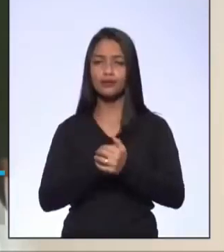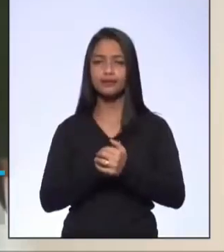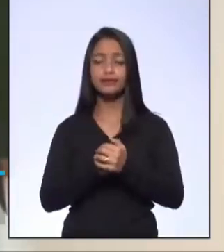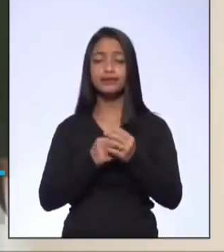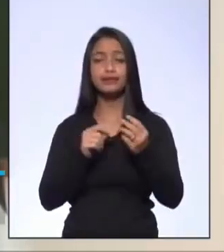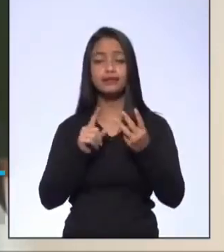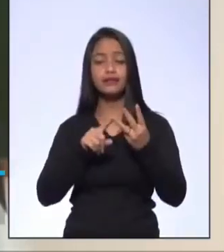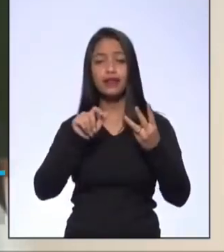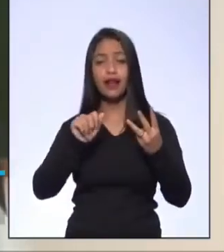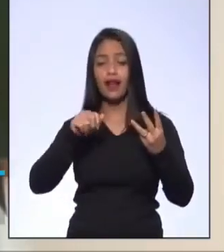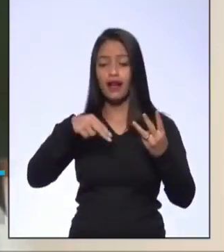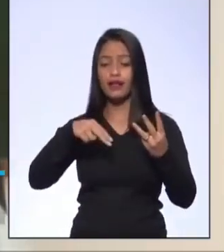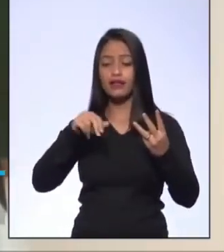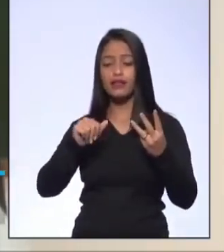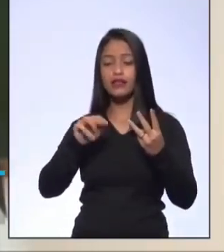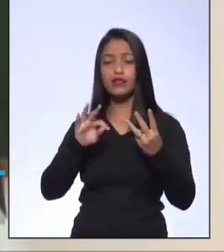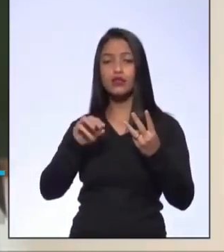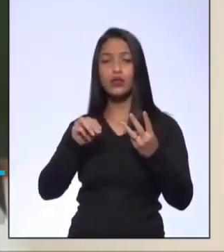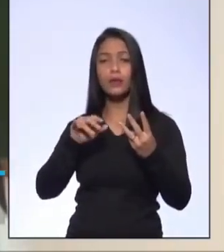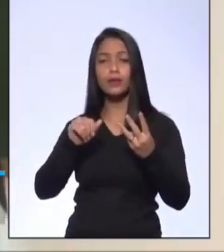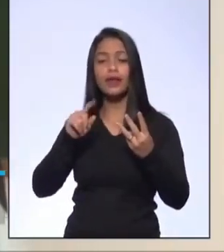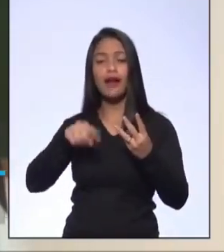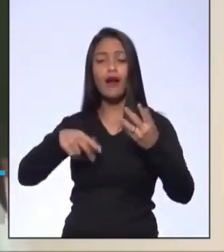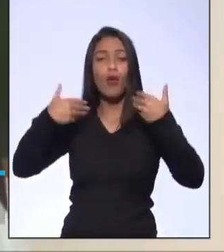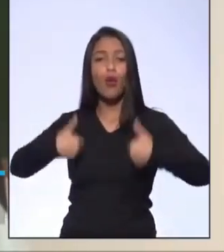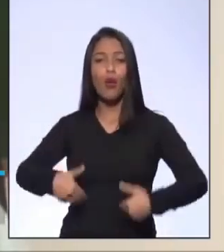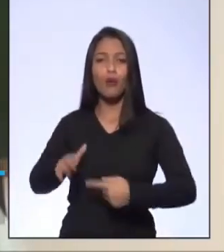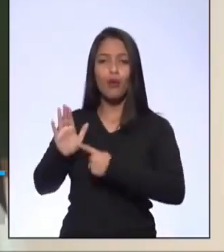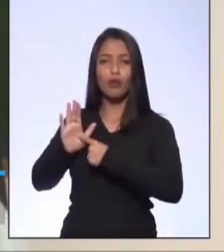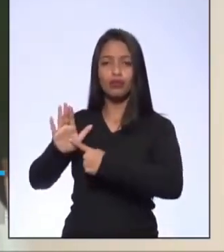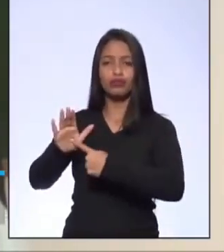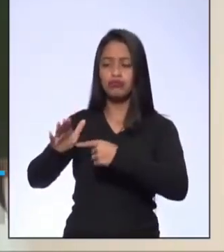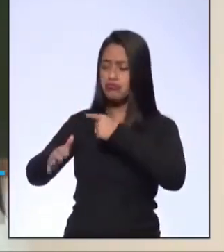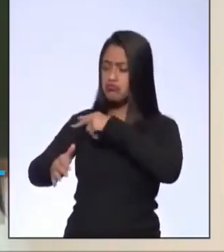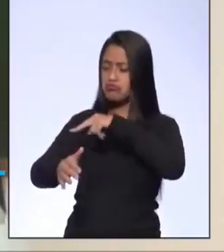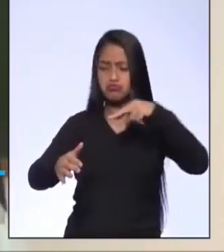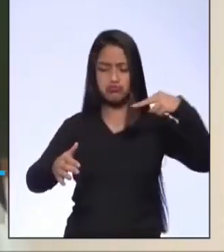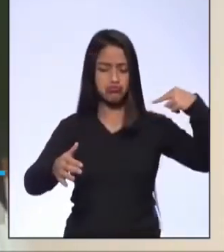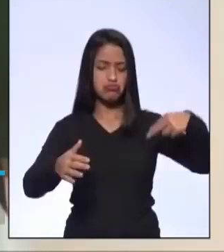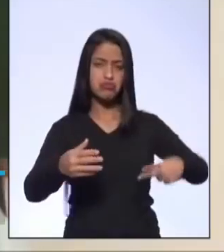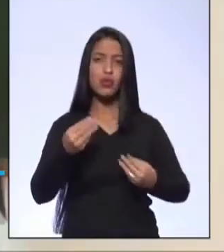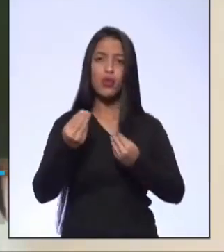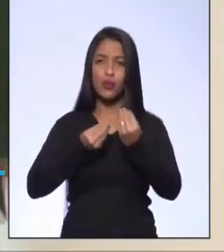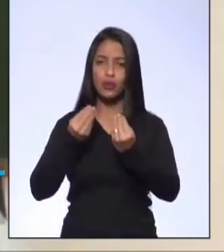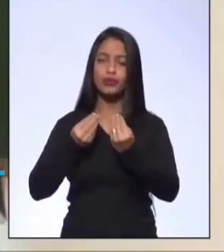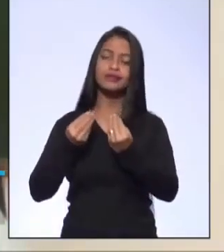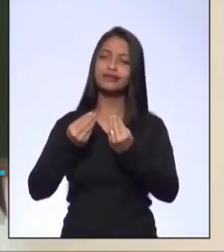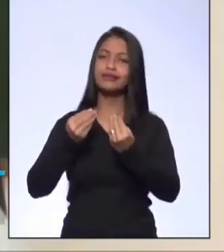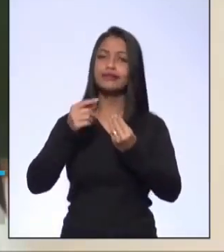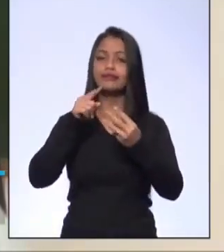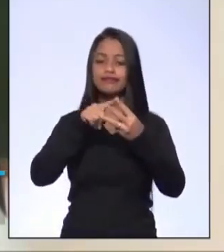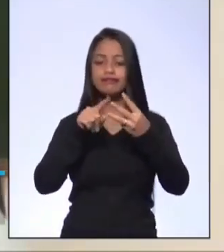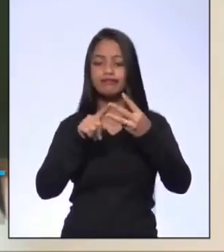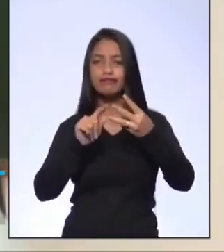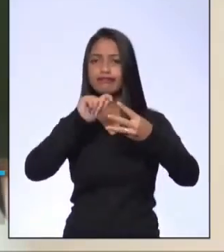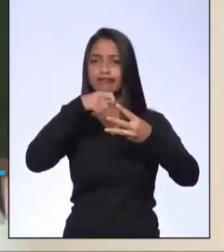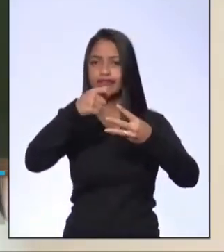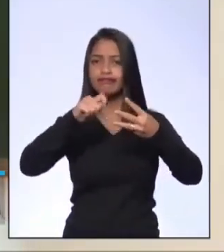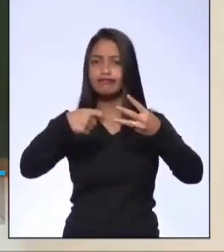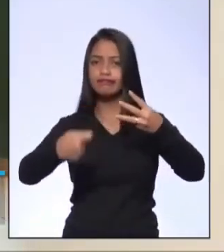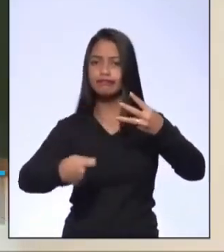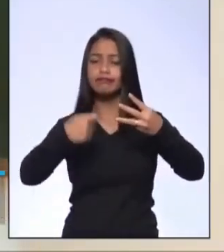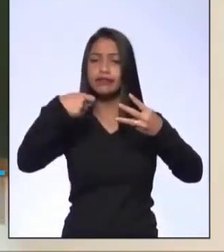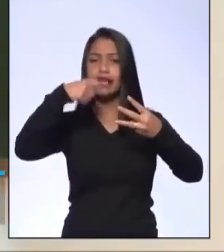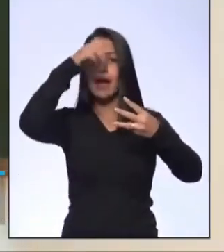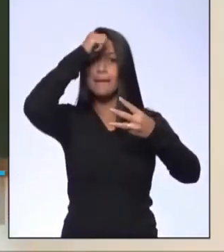se parece, fisiologia é como ele funciona, tá bom? Então são palavrinhas que a gente precisa começar a